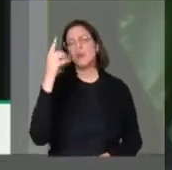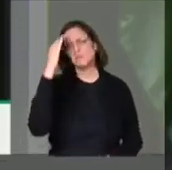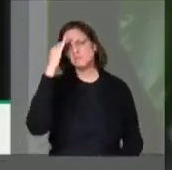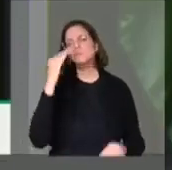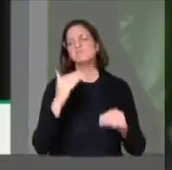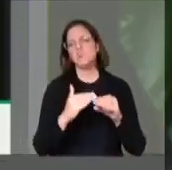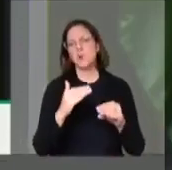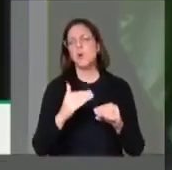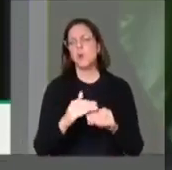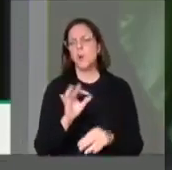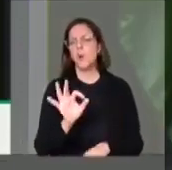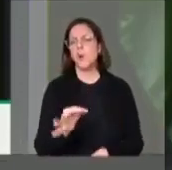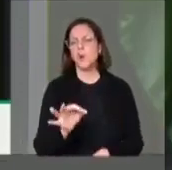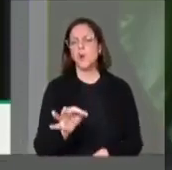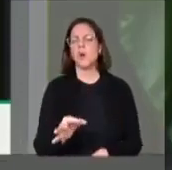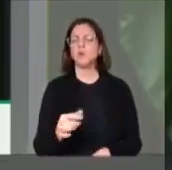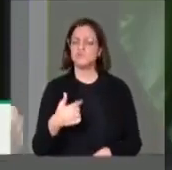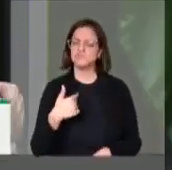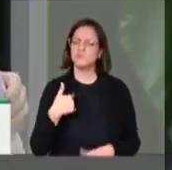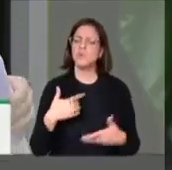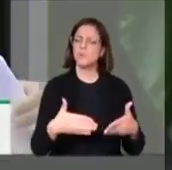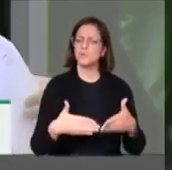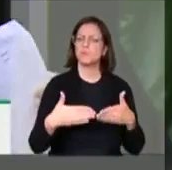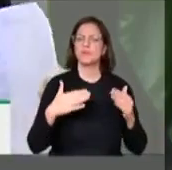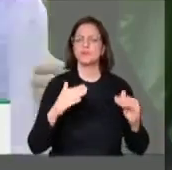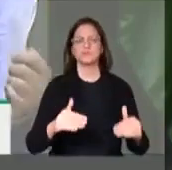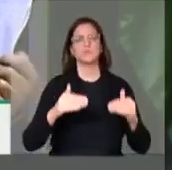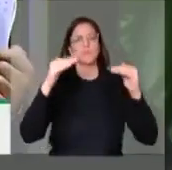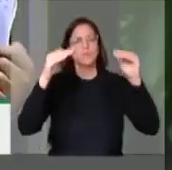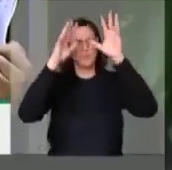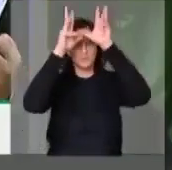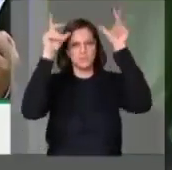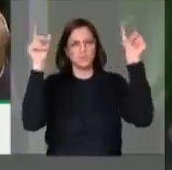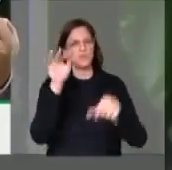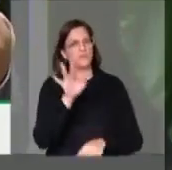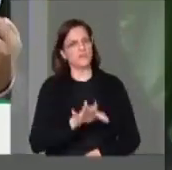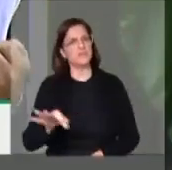um apelo ao Supremo Tribunal Federal para que